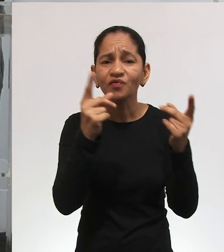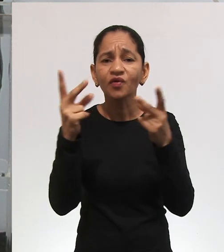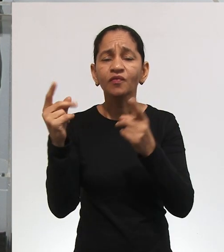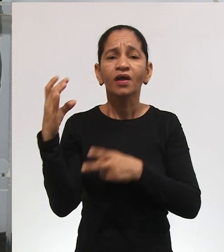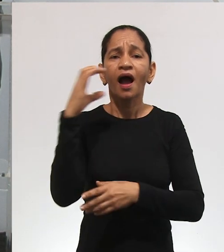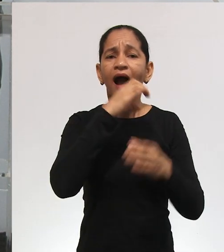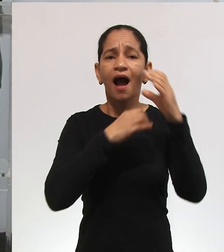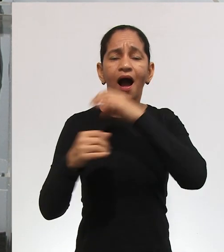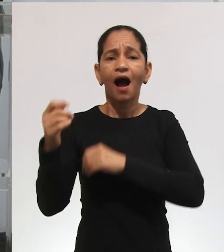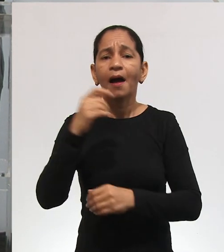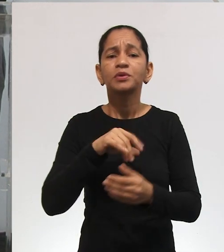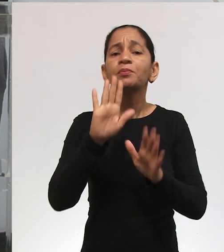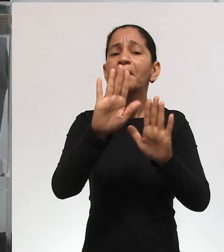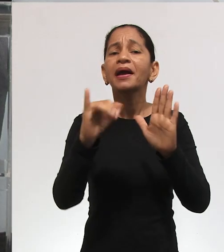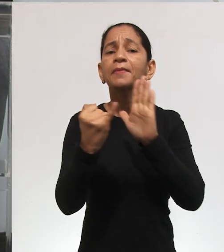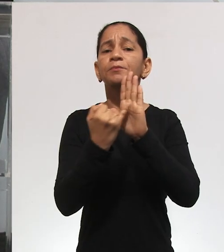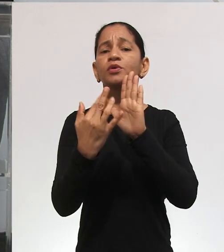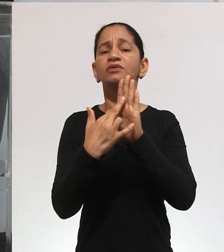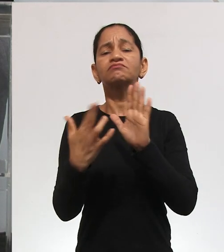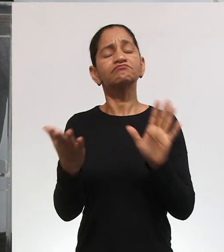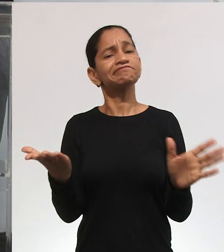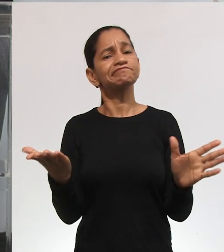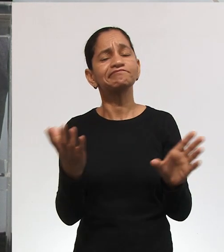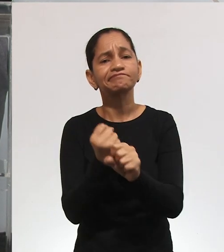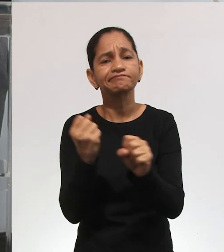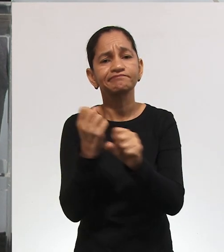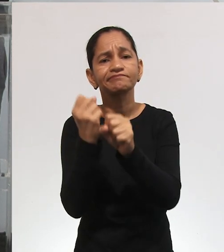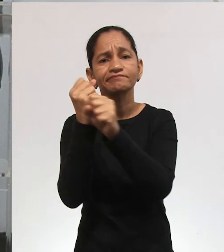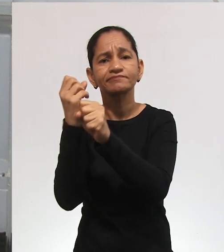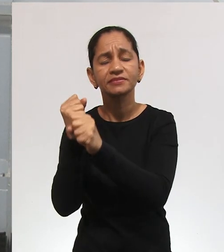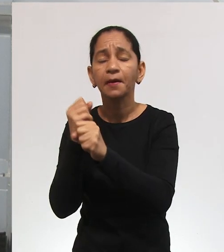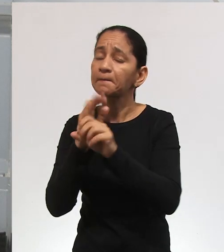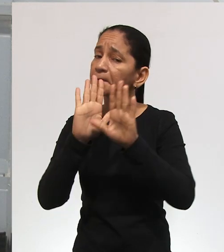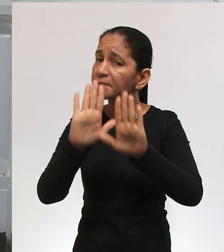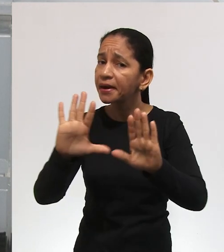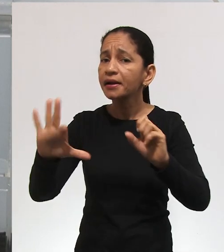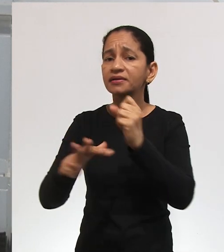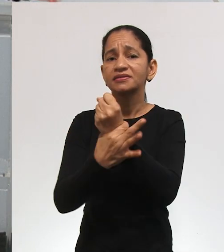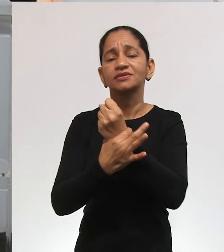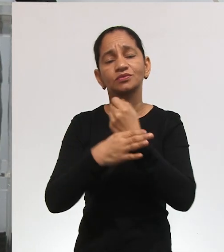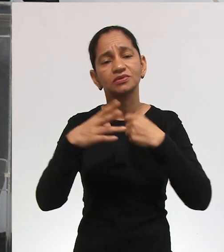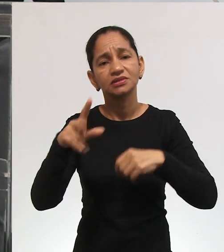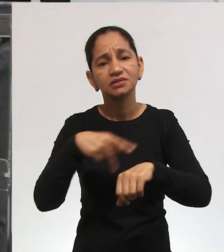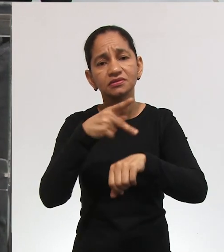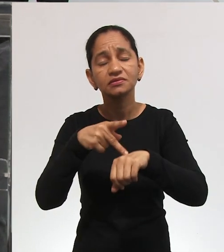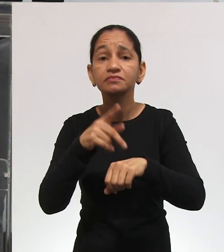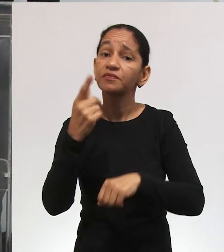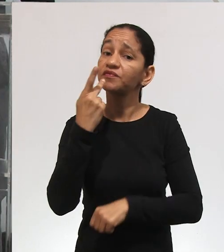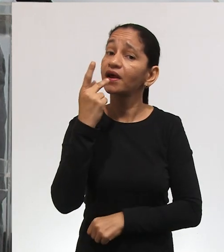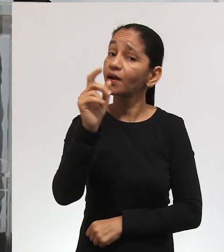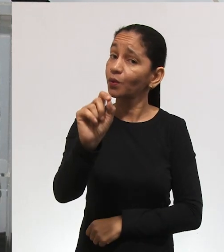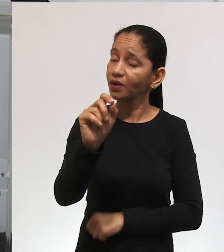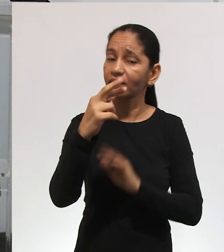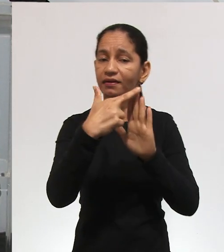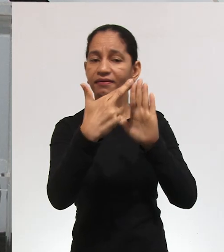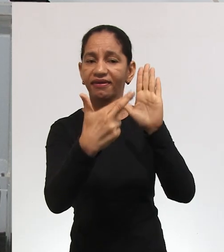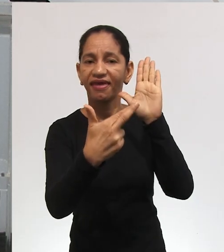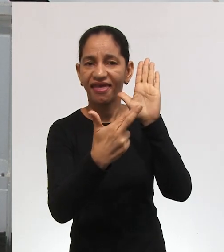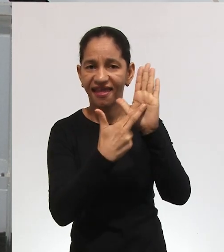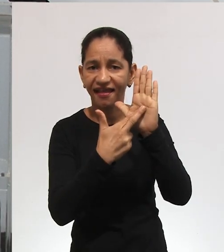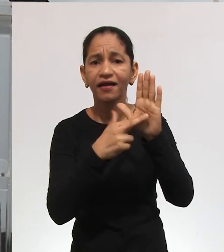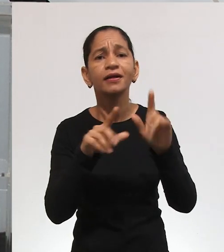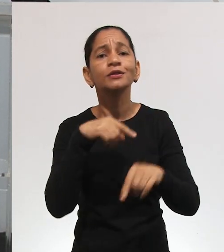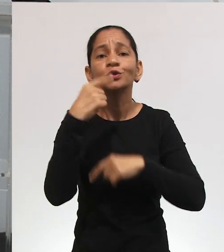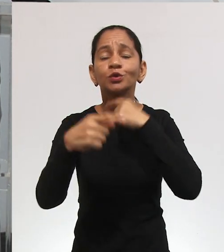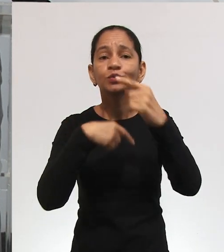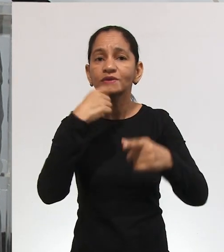direito tributário, mas que visa combater o dumping social. É uma medida que visa dizer para a gente assim, olha,